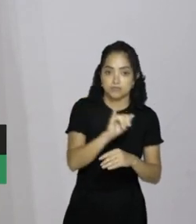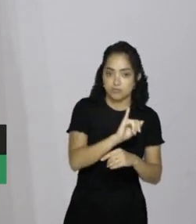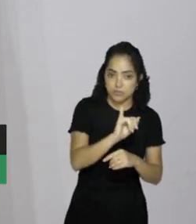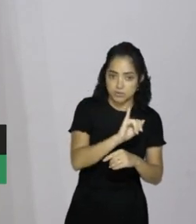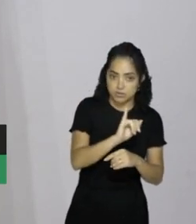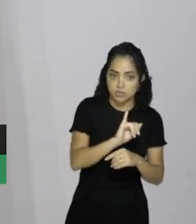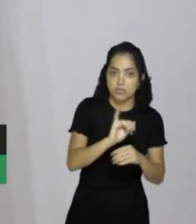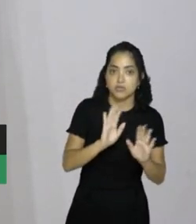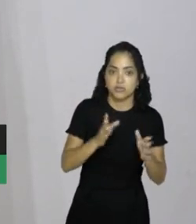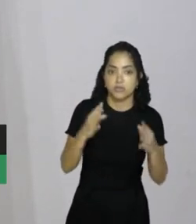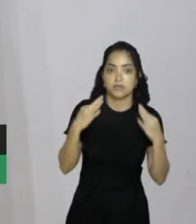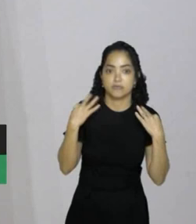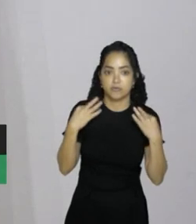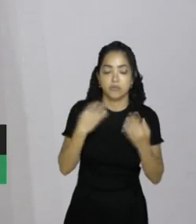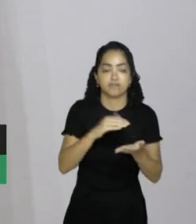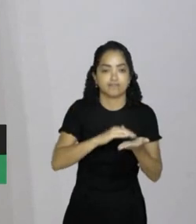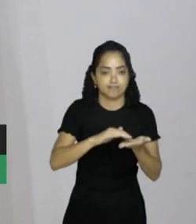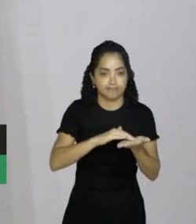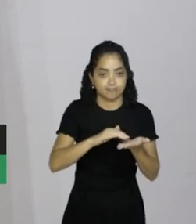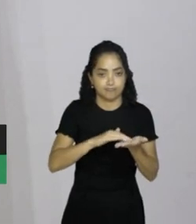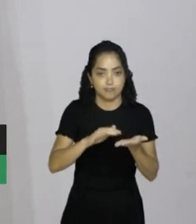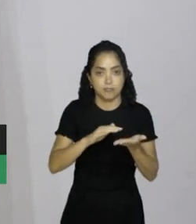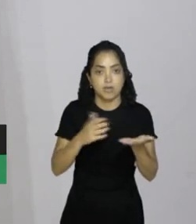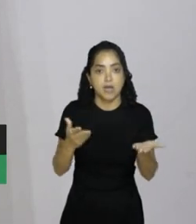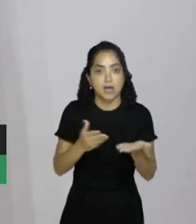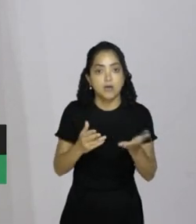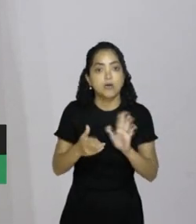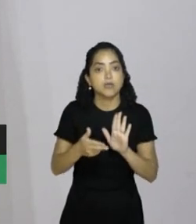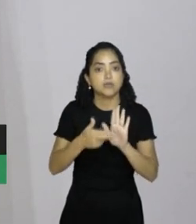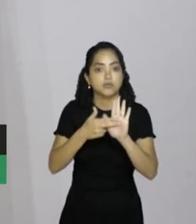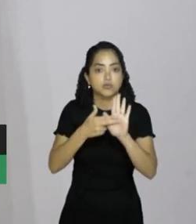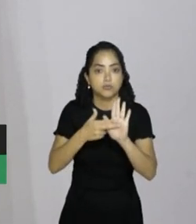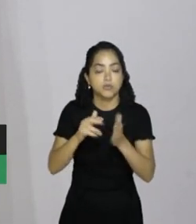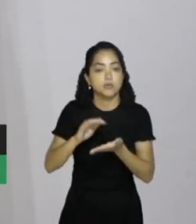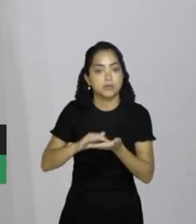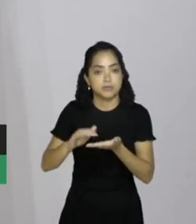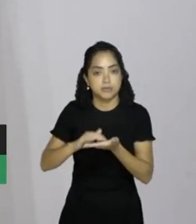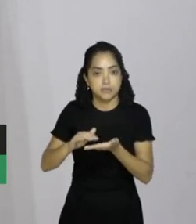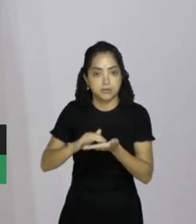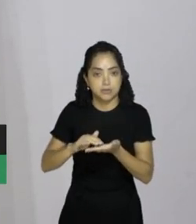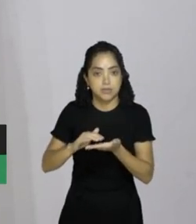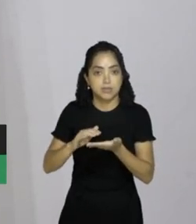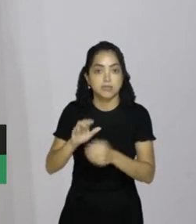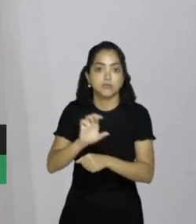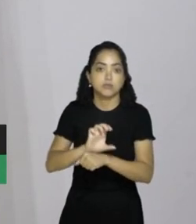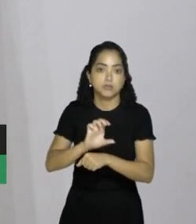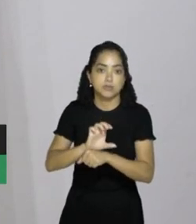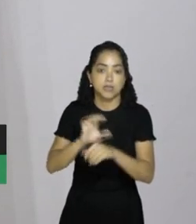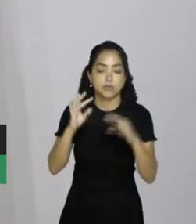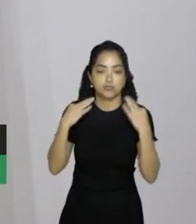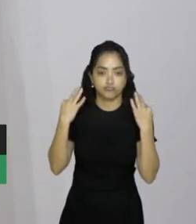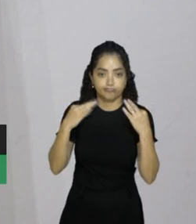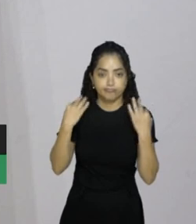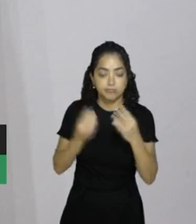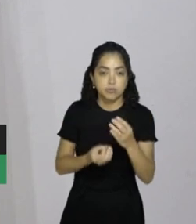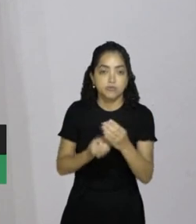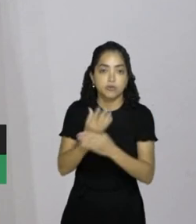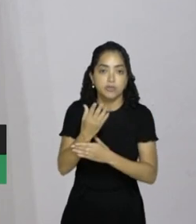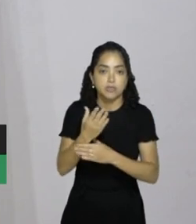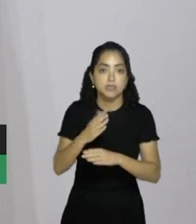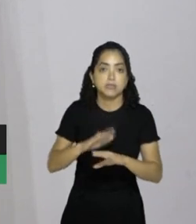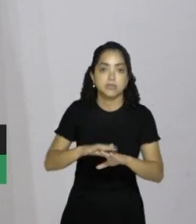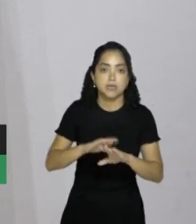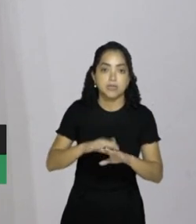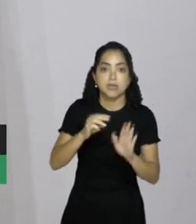até assumir a secretaria de estado do Turismo que foi criada pela Medida